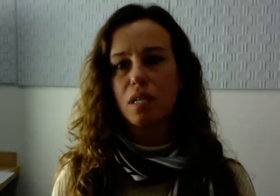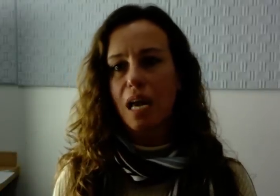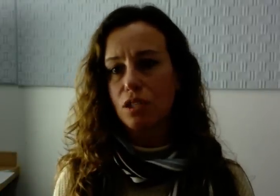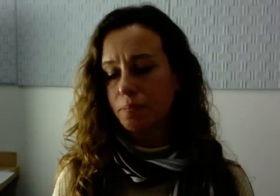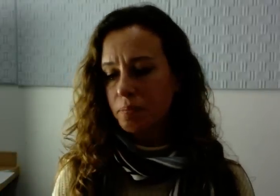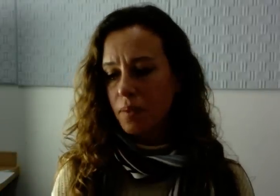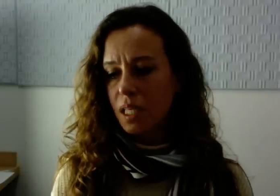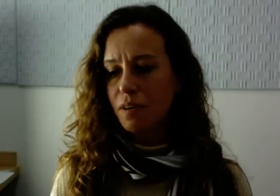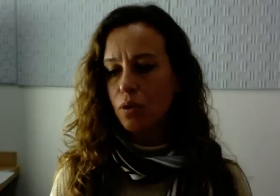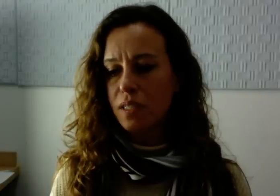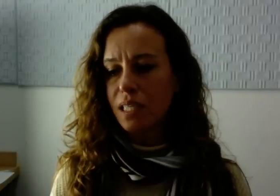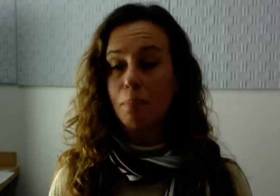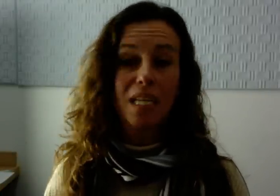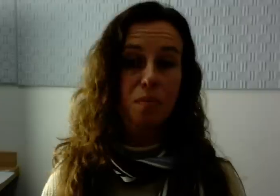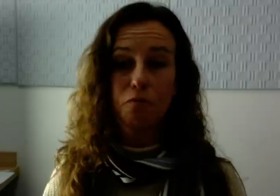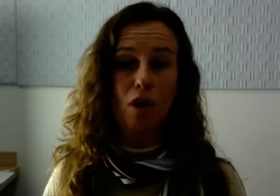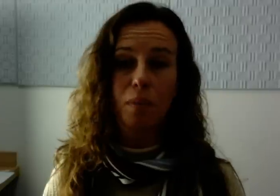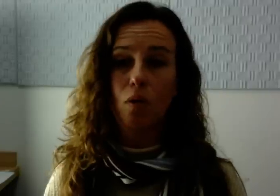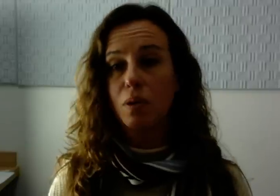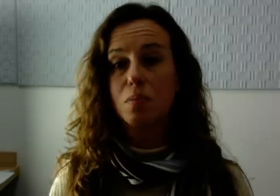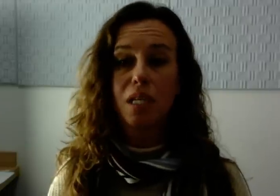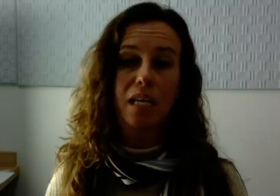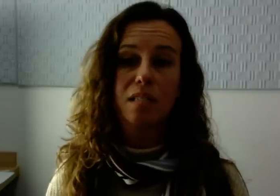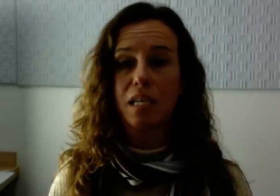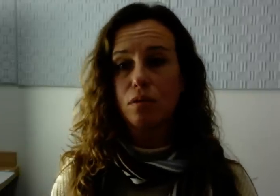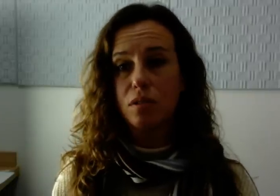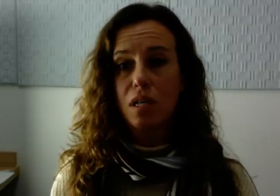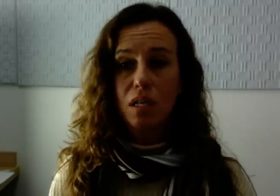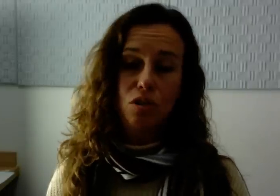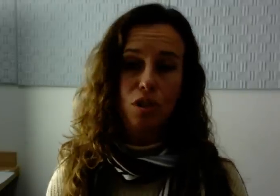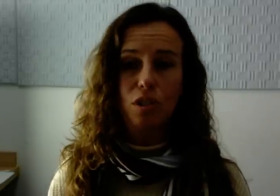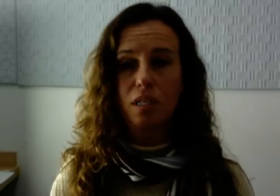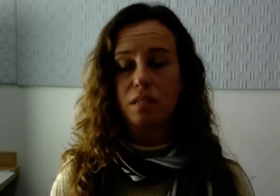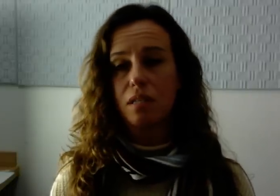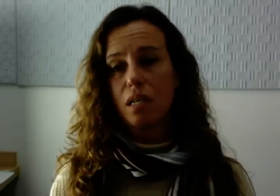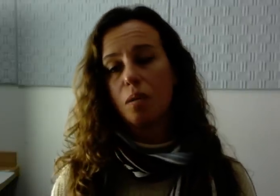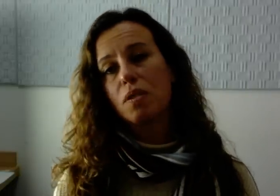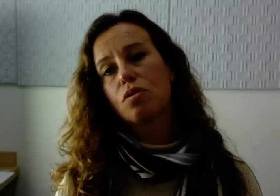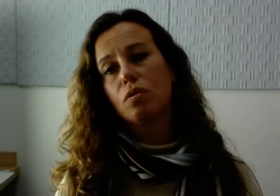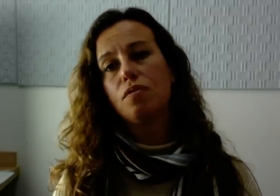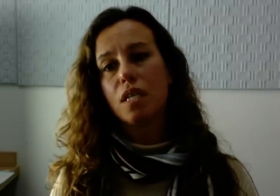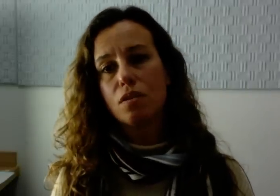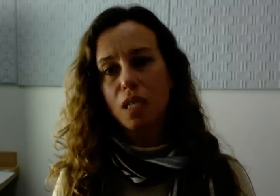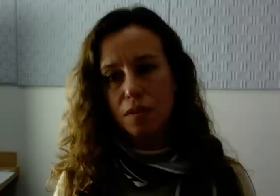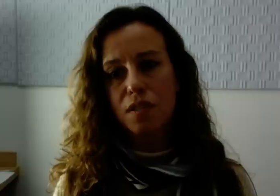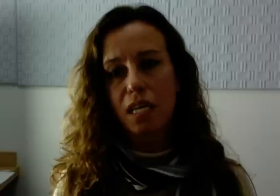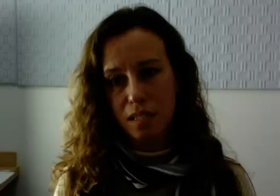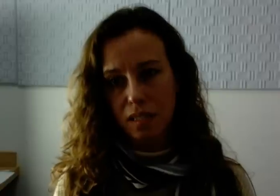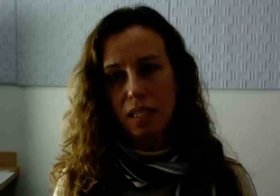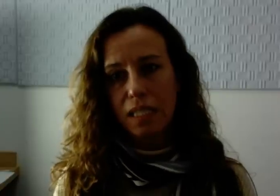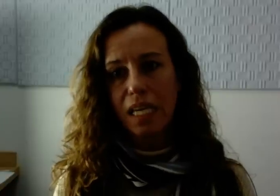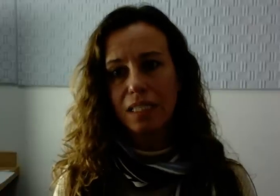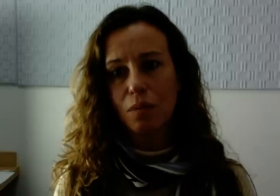numa sociedade que valoriza da mesma forma homens mulheres negros indígenas H pessoas com deficiência ou sem